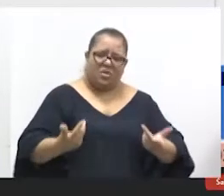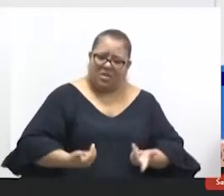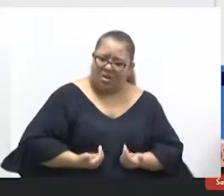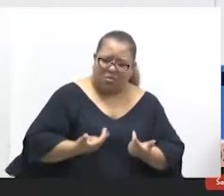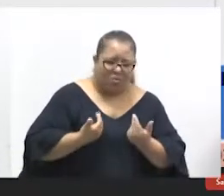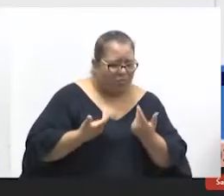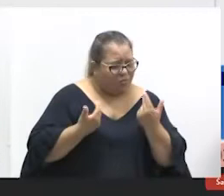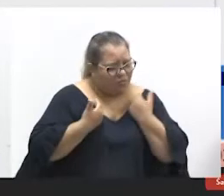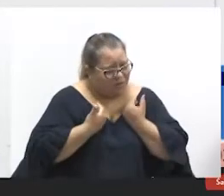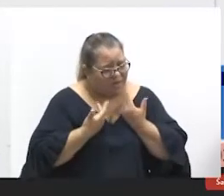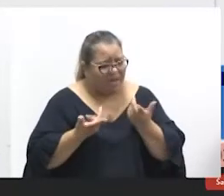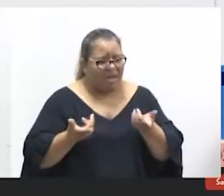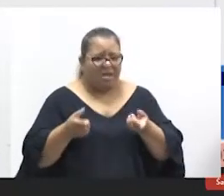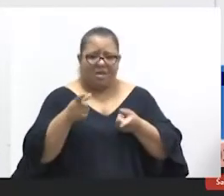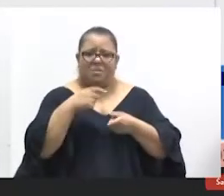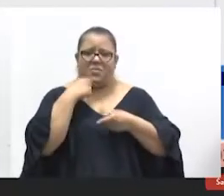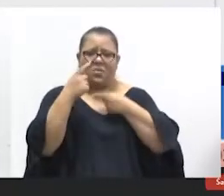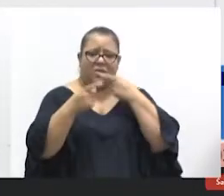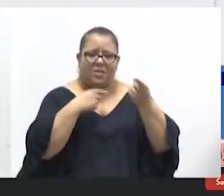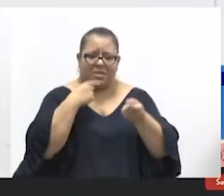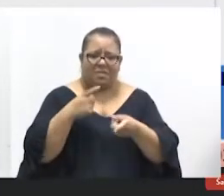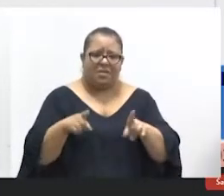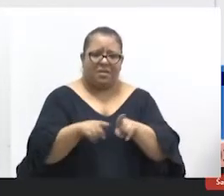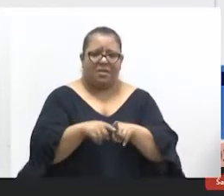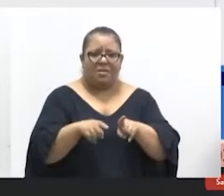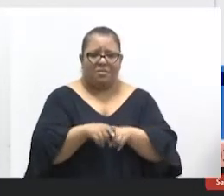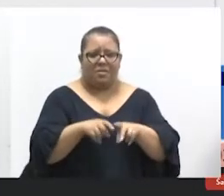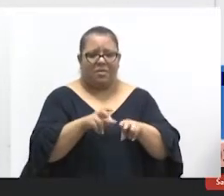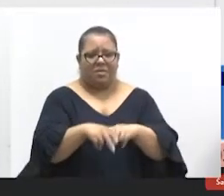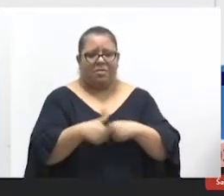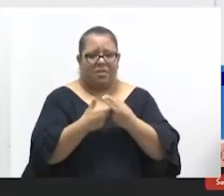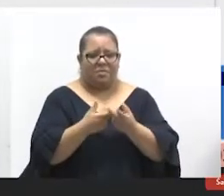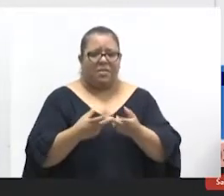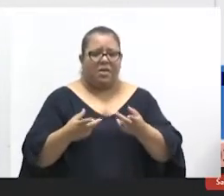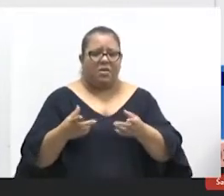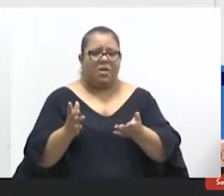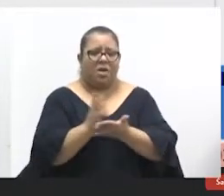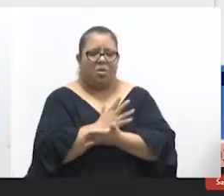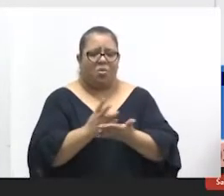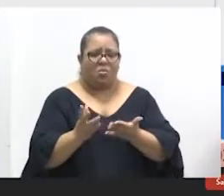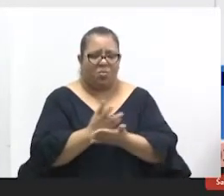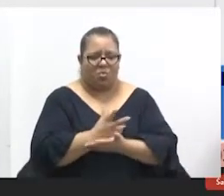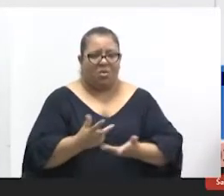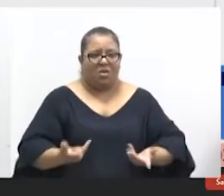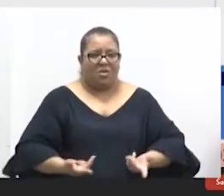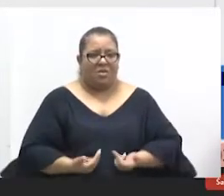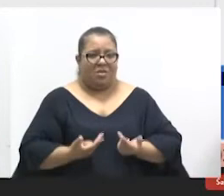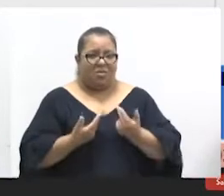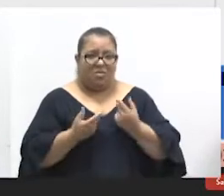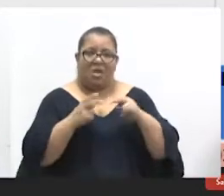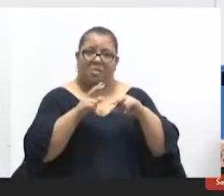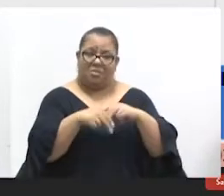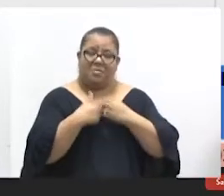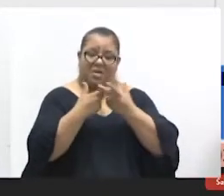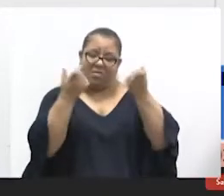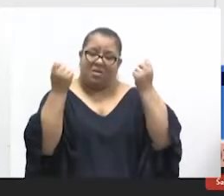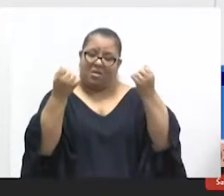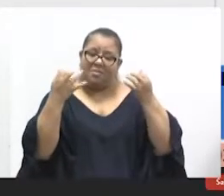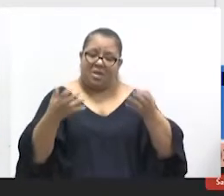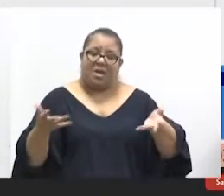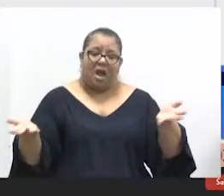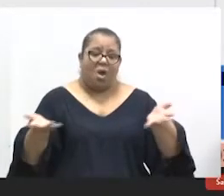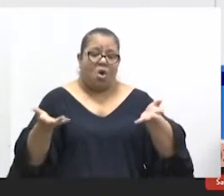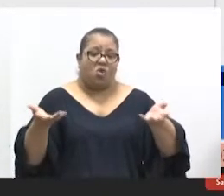não é possível chegar até a UNACOM, as urgências, algumas cirurgias de urgência, são desses procedimentos que nós estamos